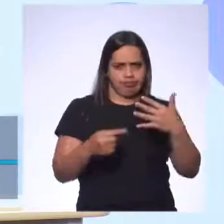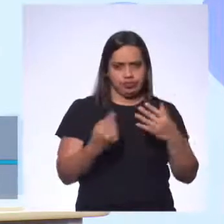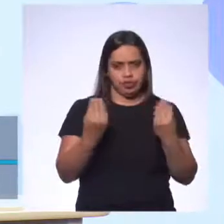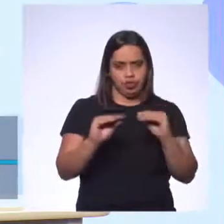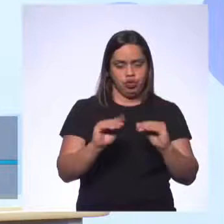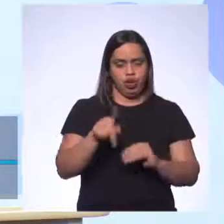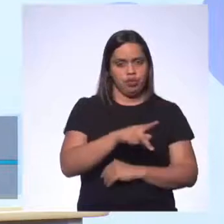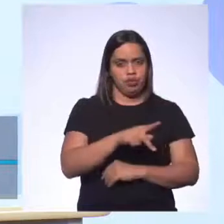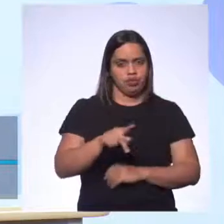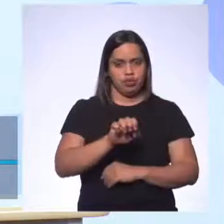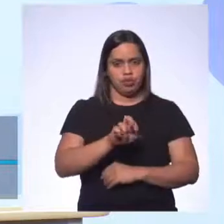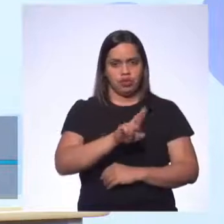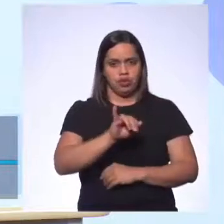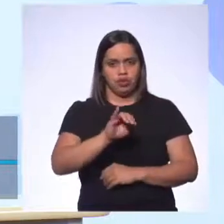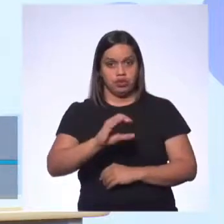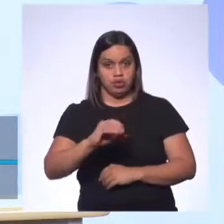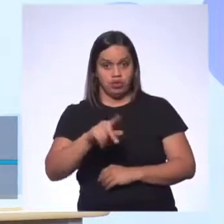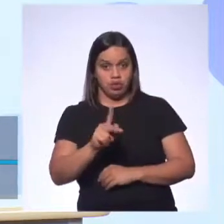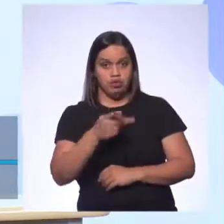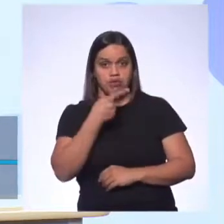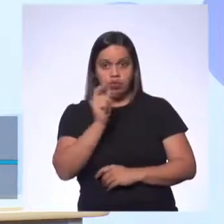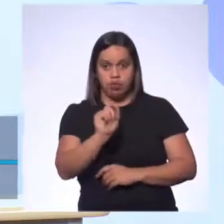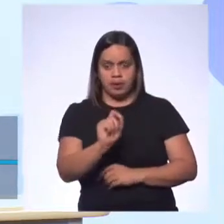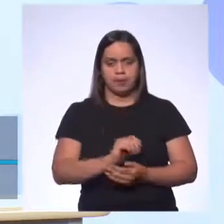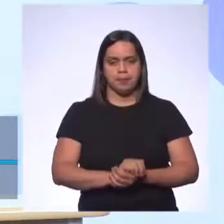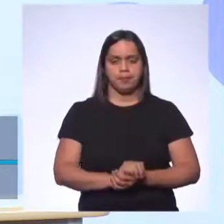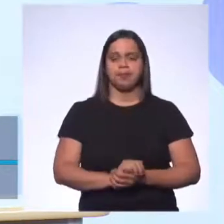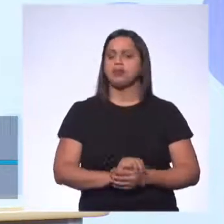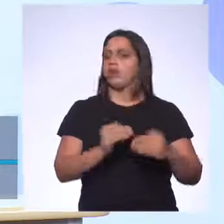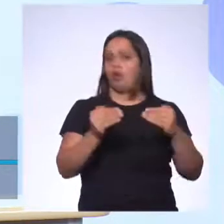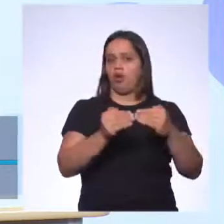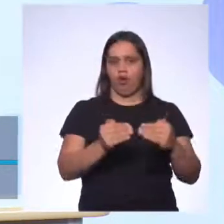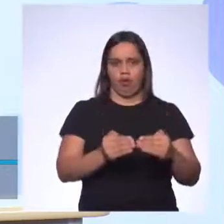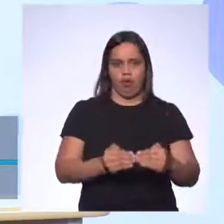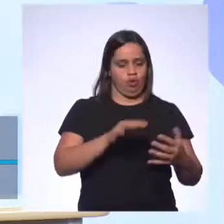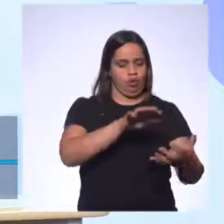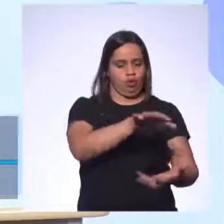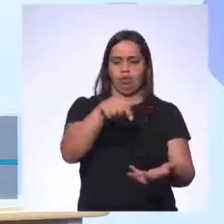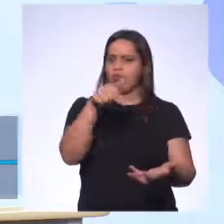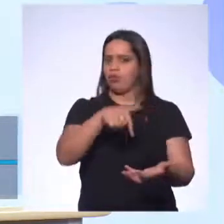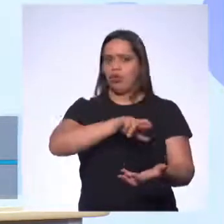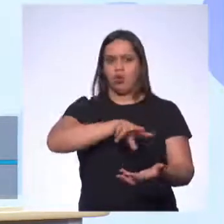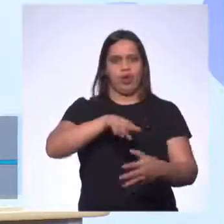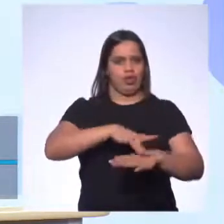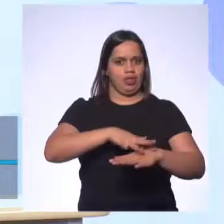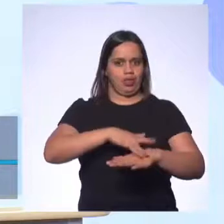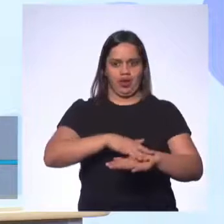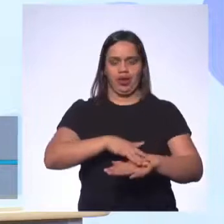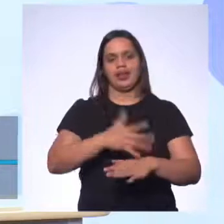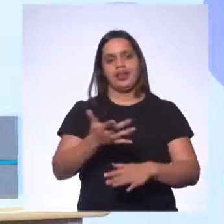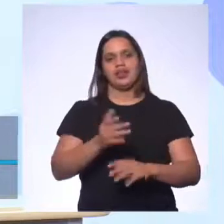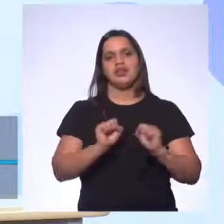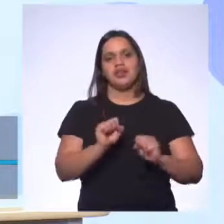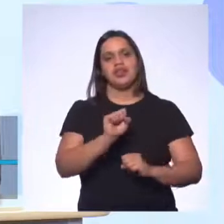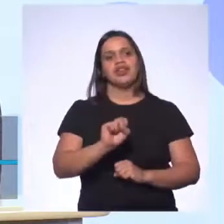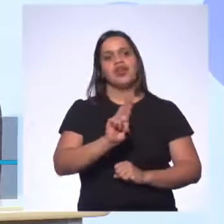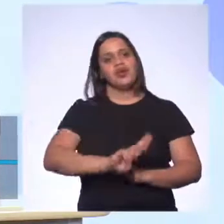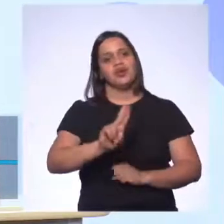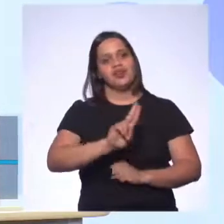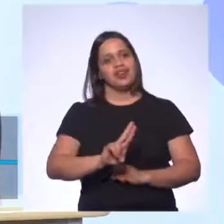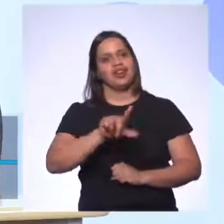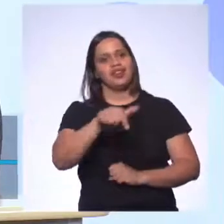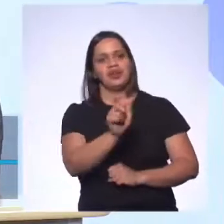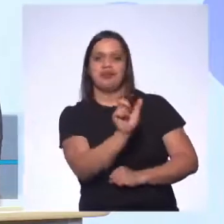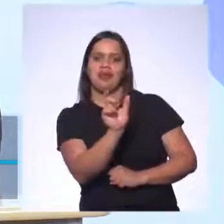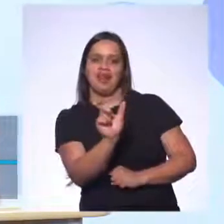o professor Eric, ele falou, concordo que o planeta não é doente. Poderia ter usado outro termo em vez